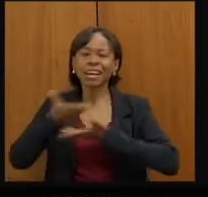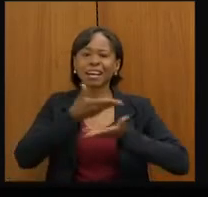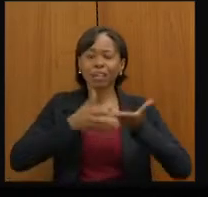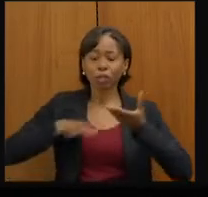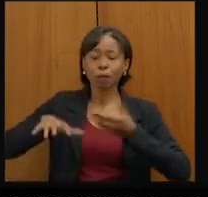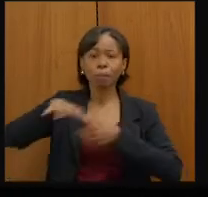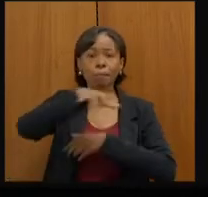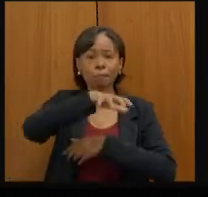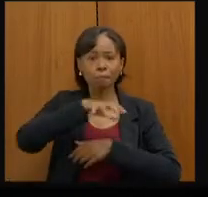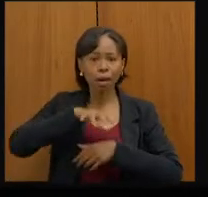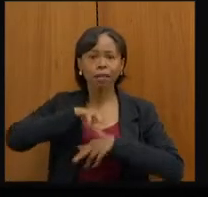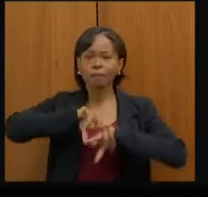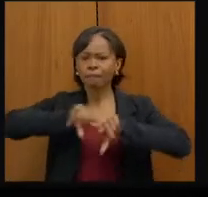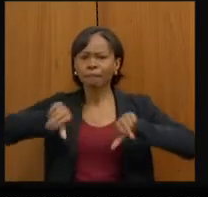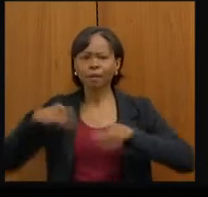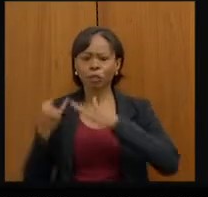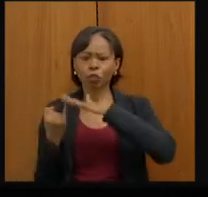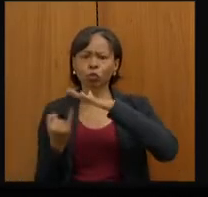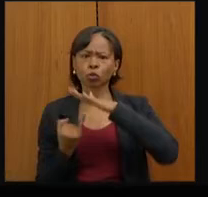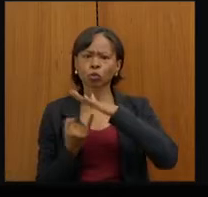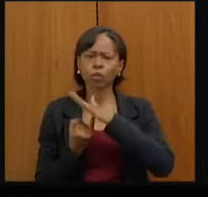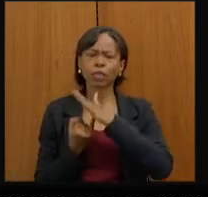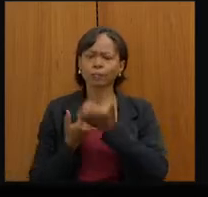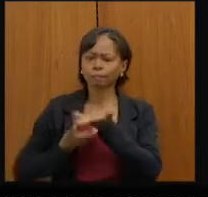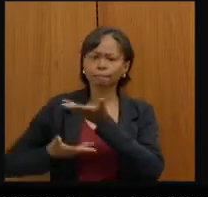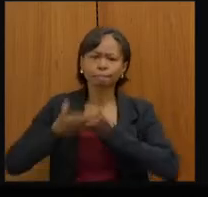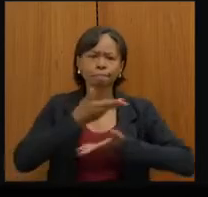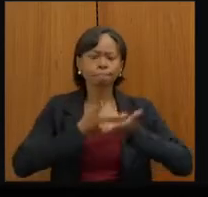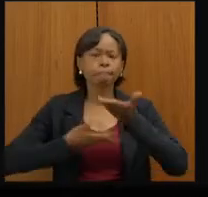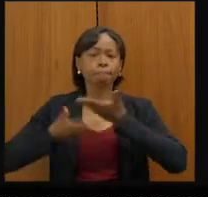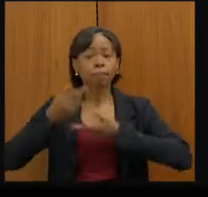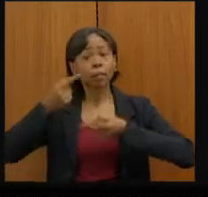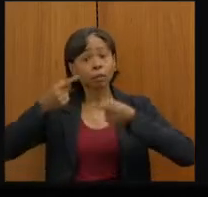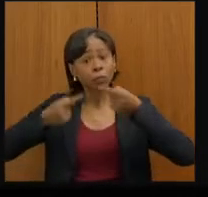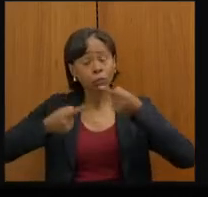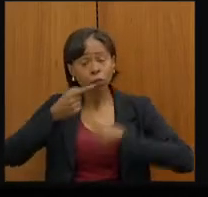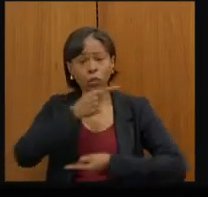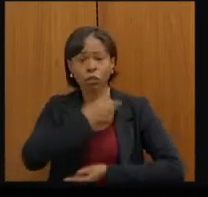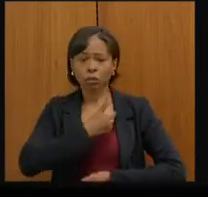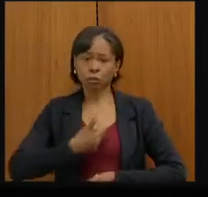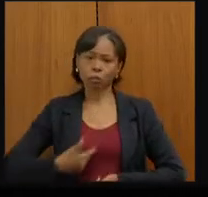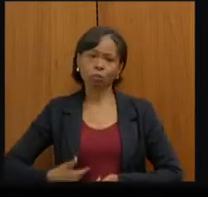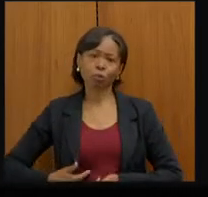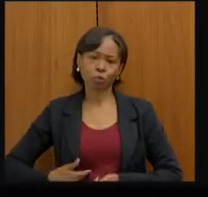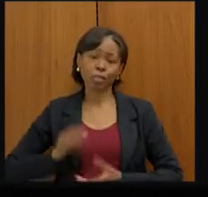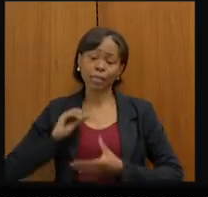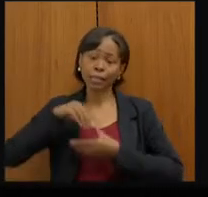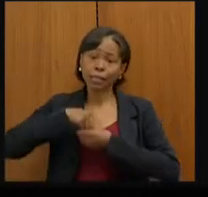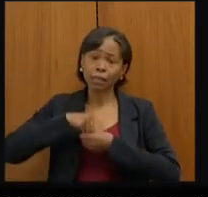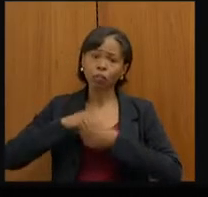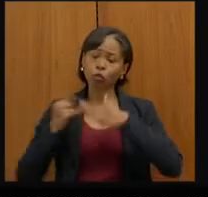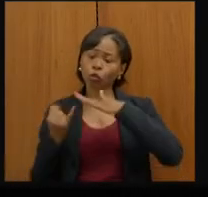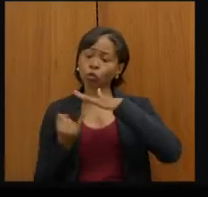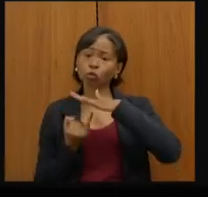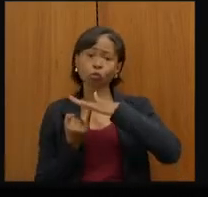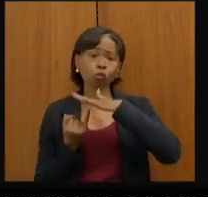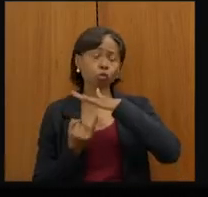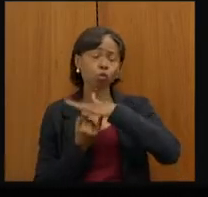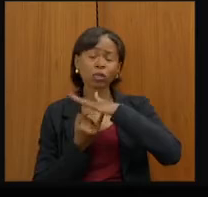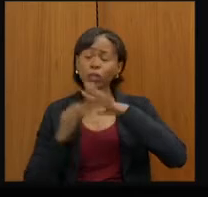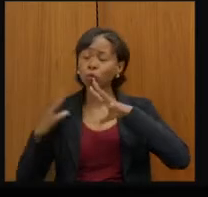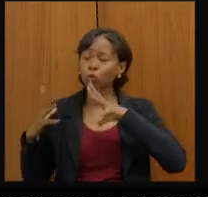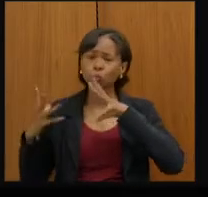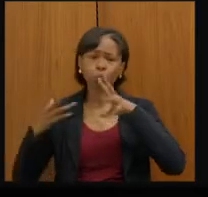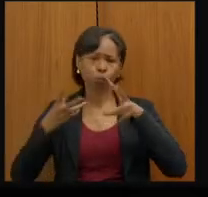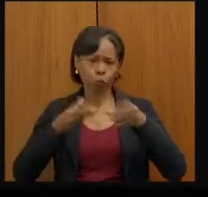presente é uma política pública o nome do todas as nossas instituições e a gente tem um desafio filho